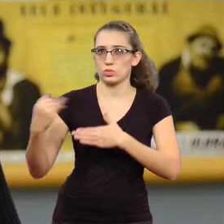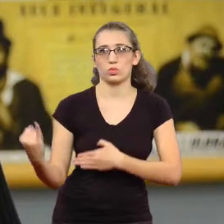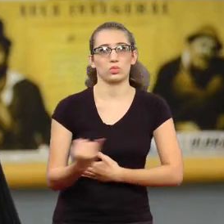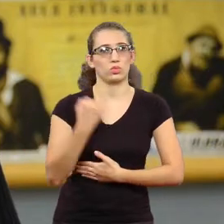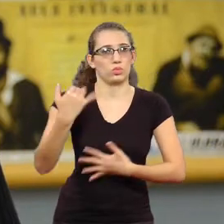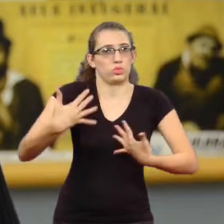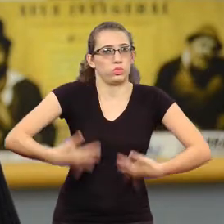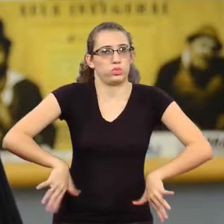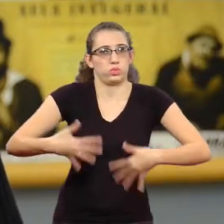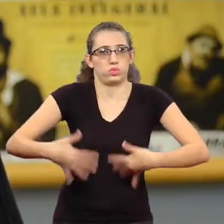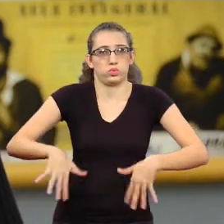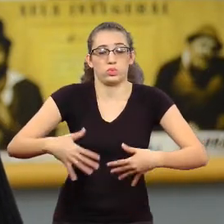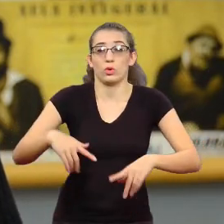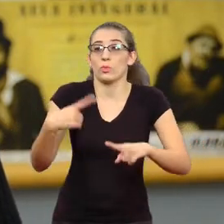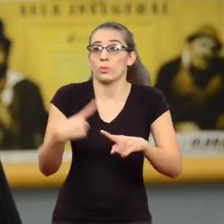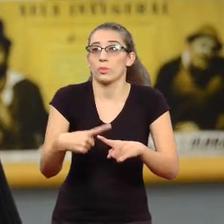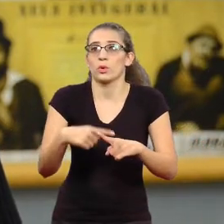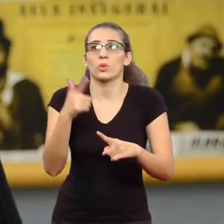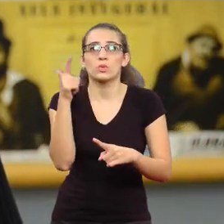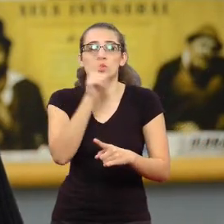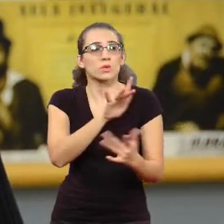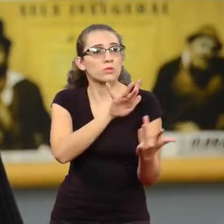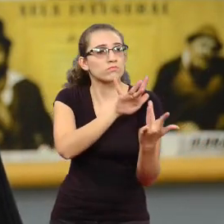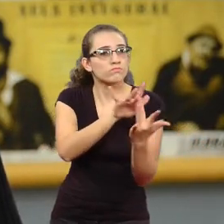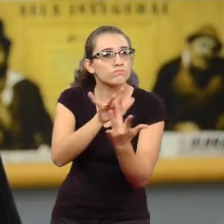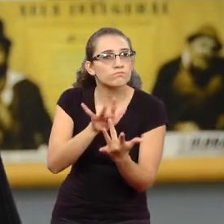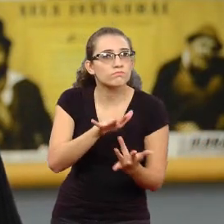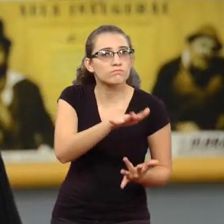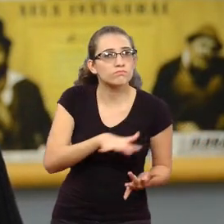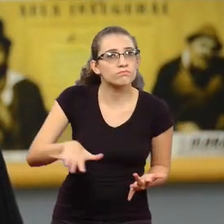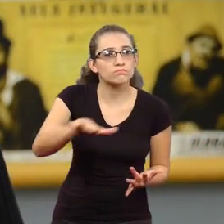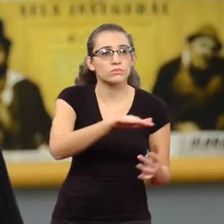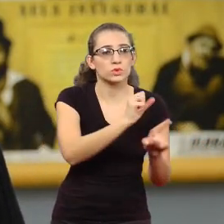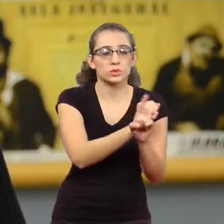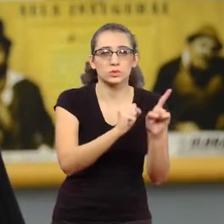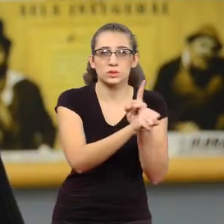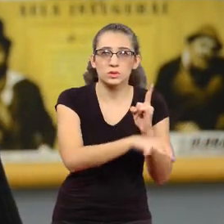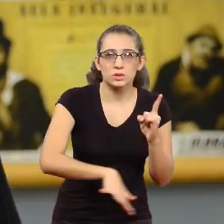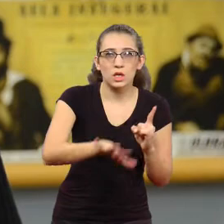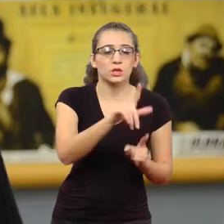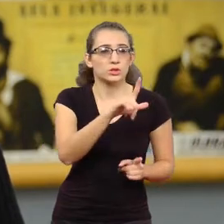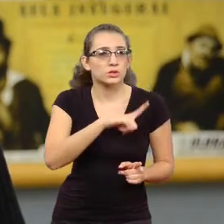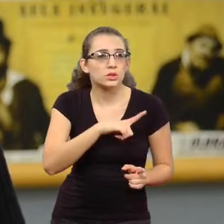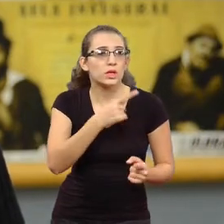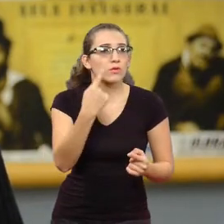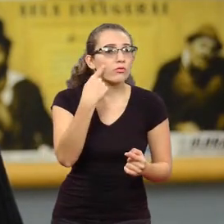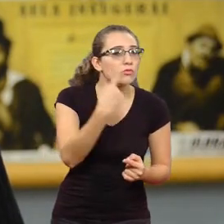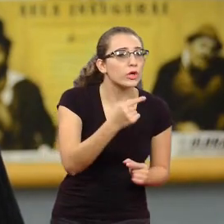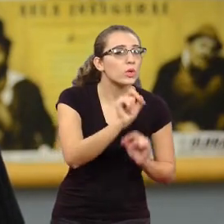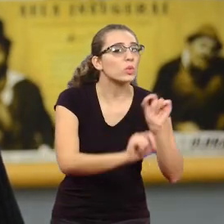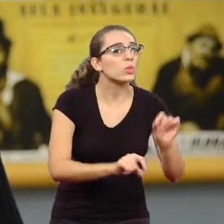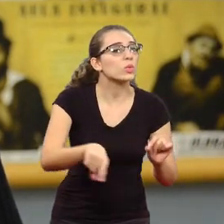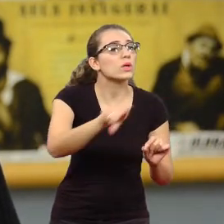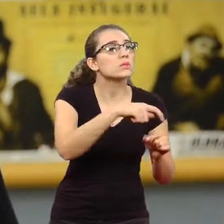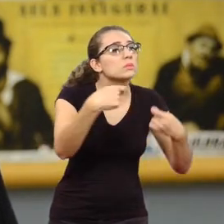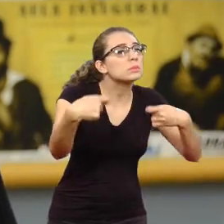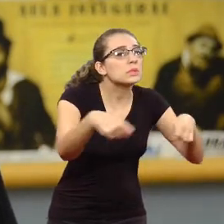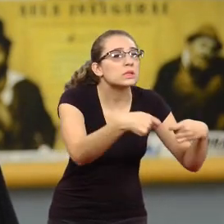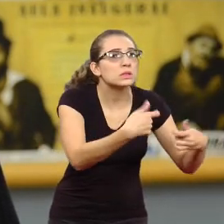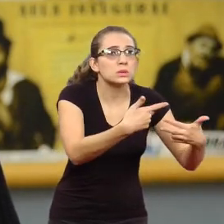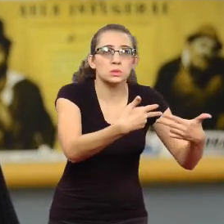das graduações, porque eles conseguem tomar contato com a sociedade, com as demandas sociais e